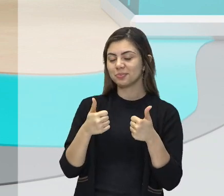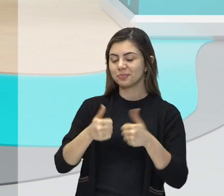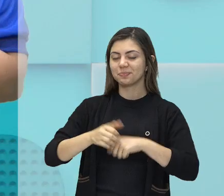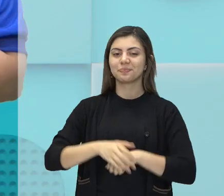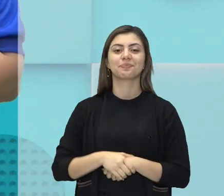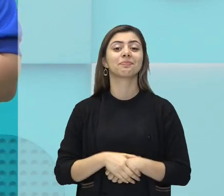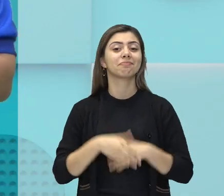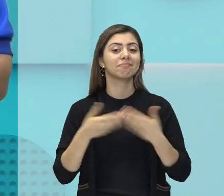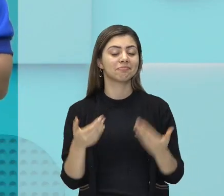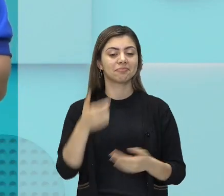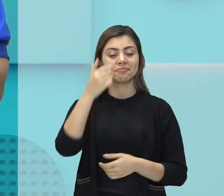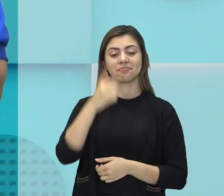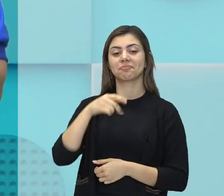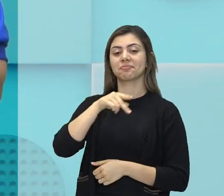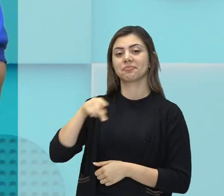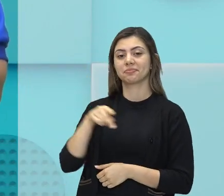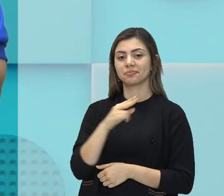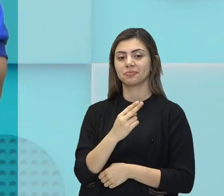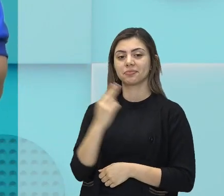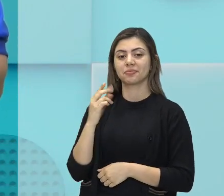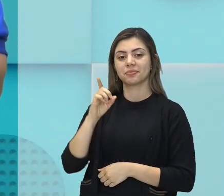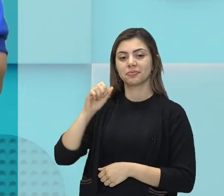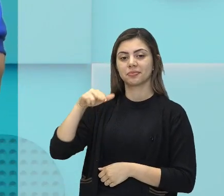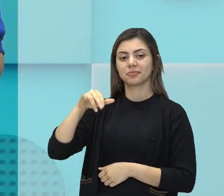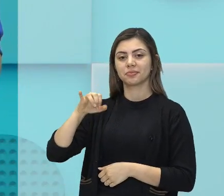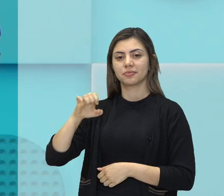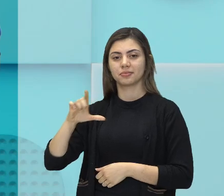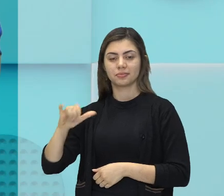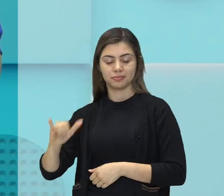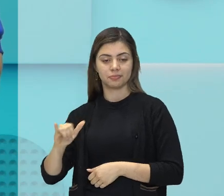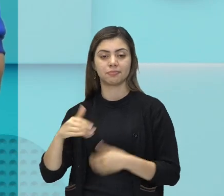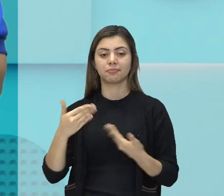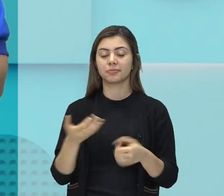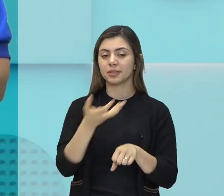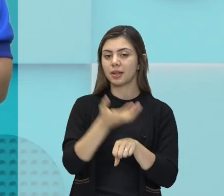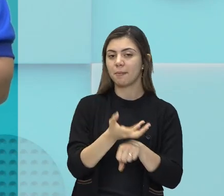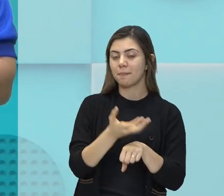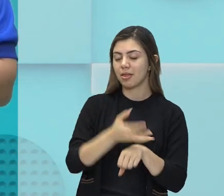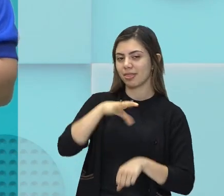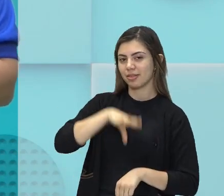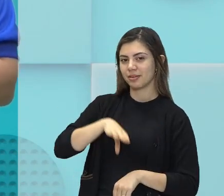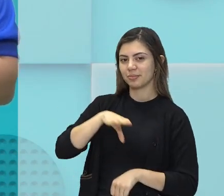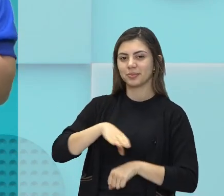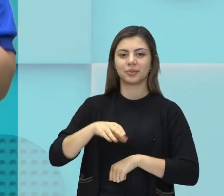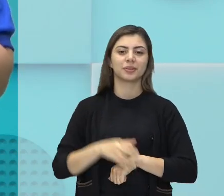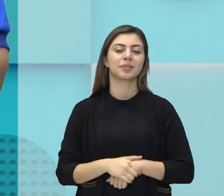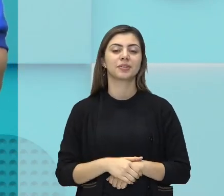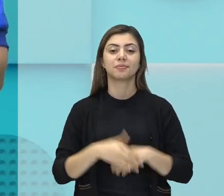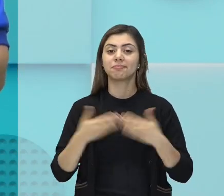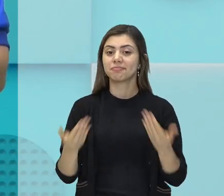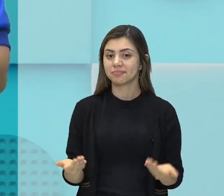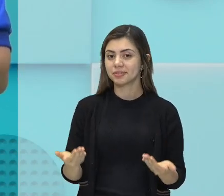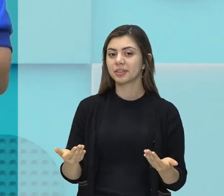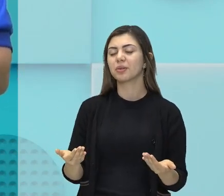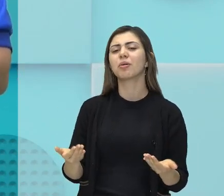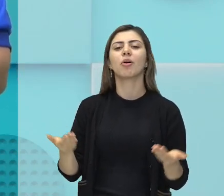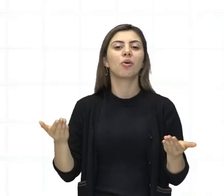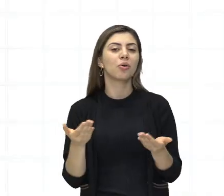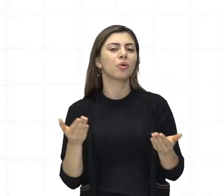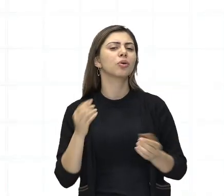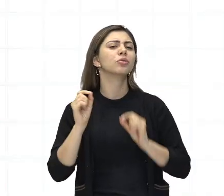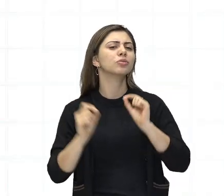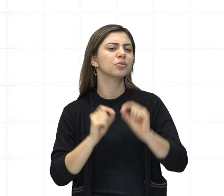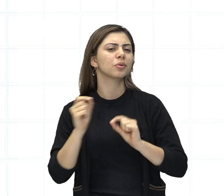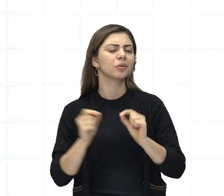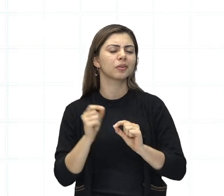bem. Eu sou a professora Daniele Costa, do componente de língua portuguesa. Então, vamos